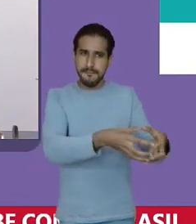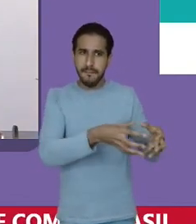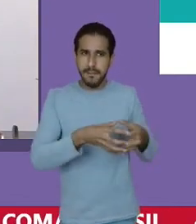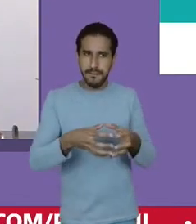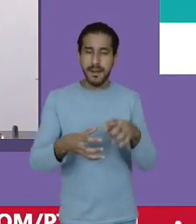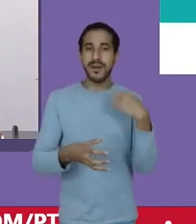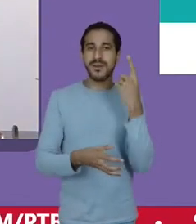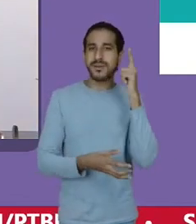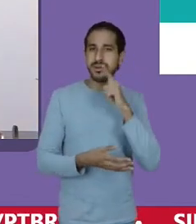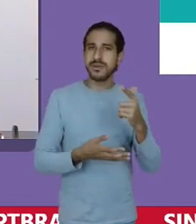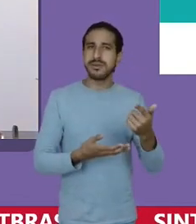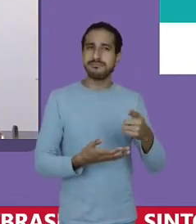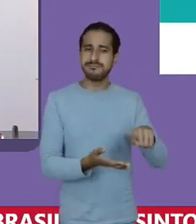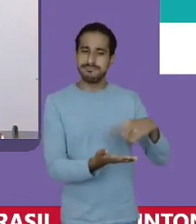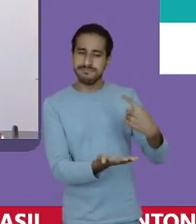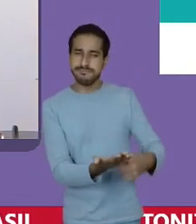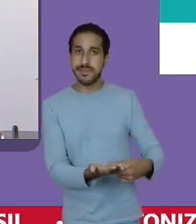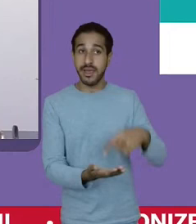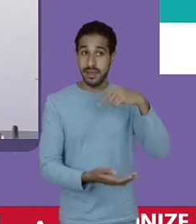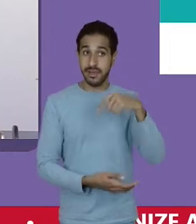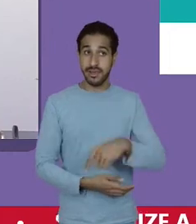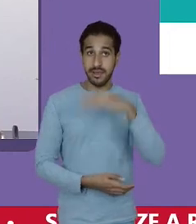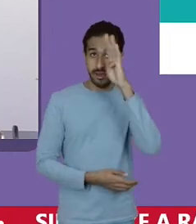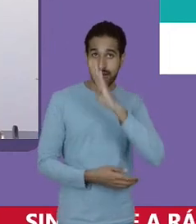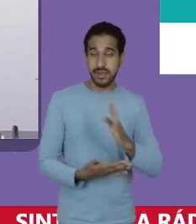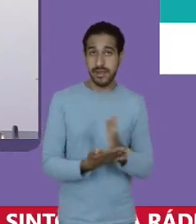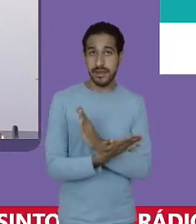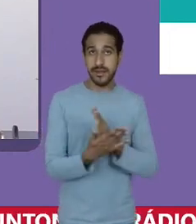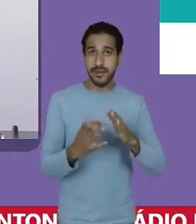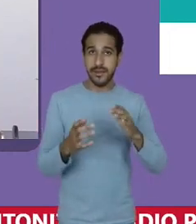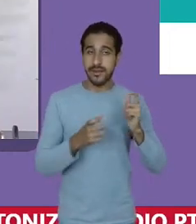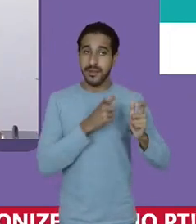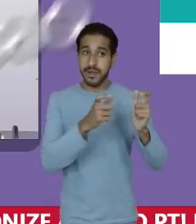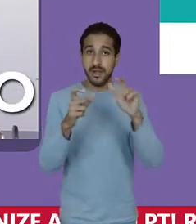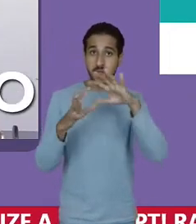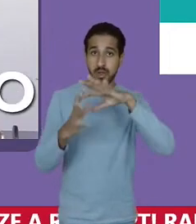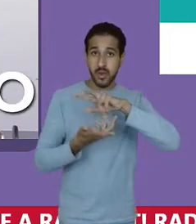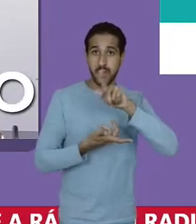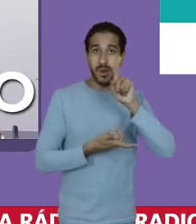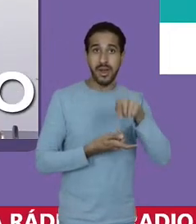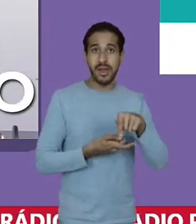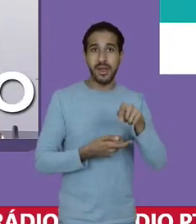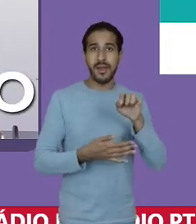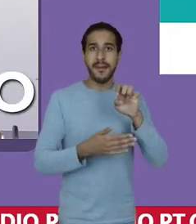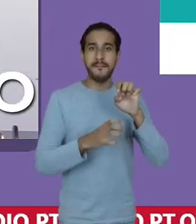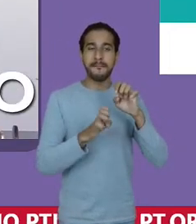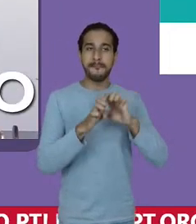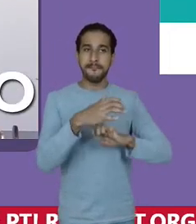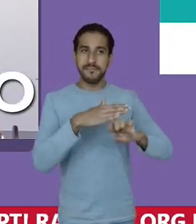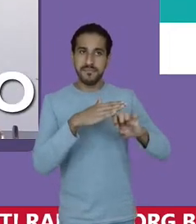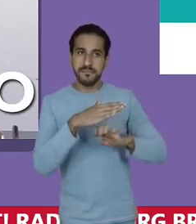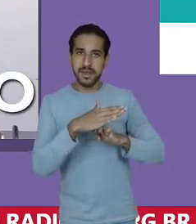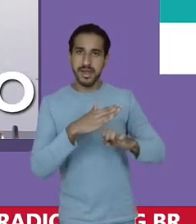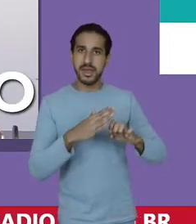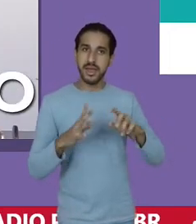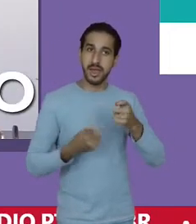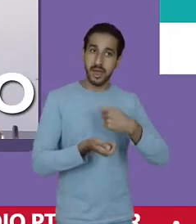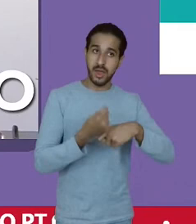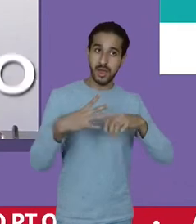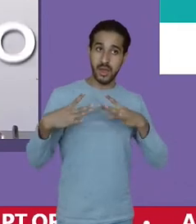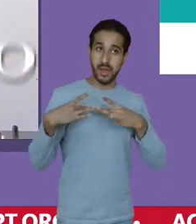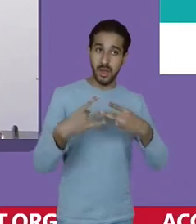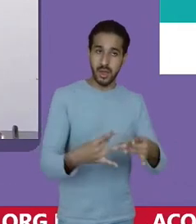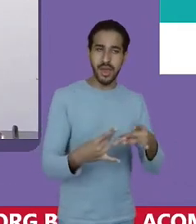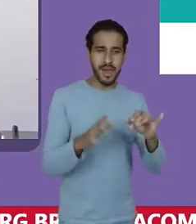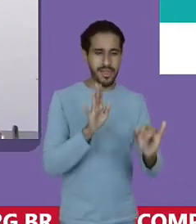nós conseguimos convencionar no Brasil e em algumas partes do mundo como empreendimento econômico solidário.